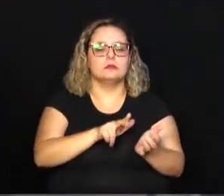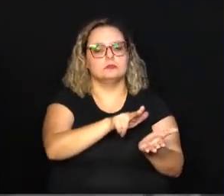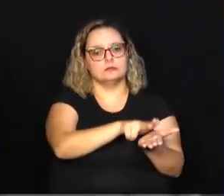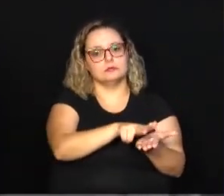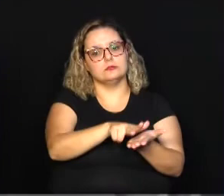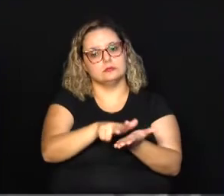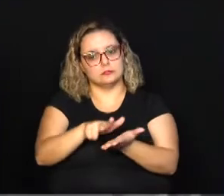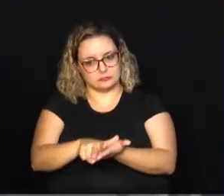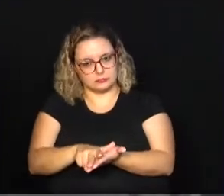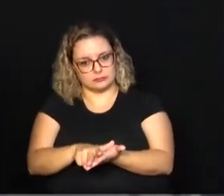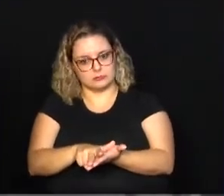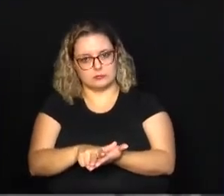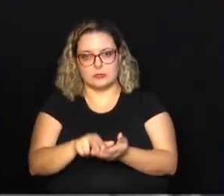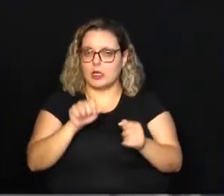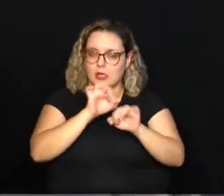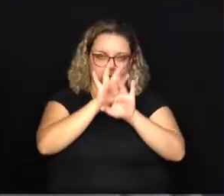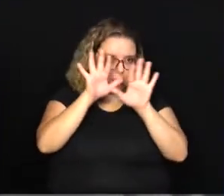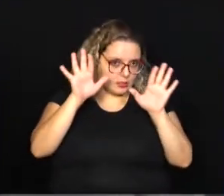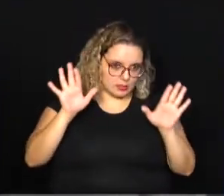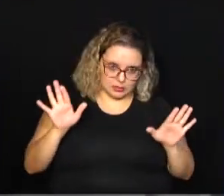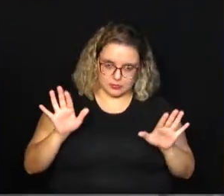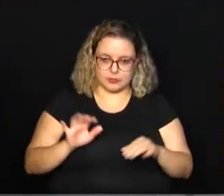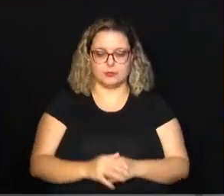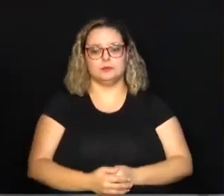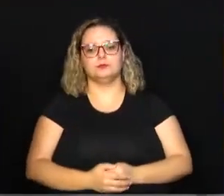é um ponto claro.